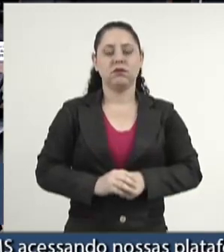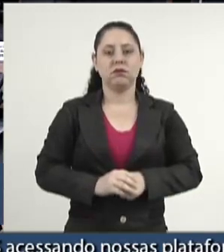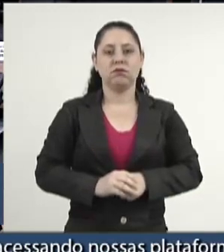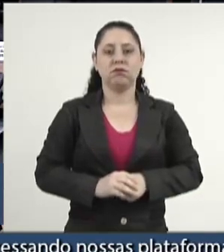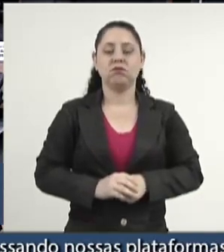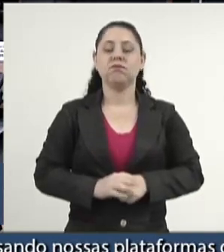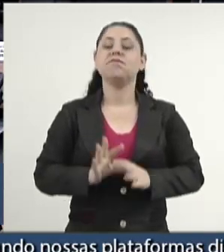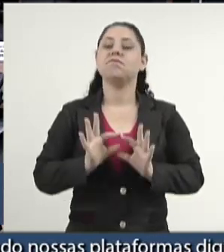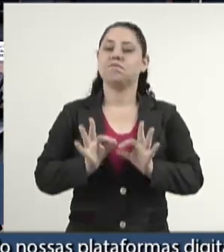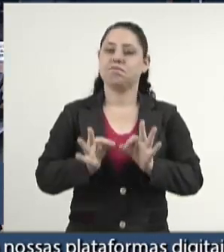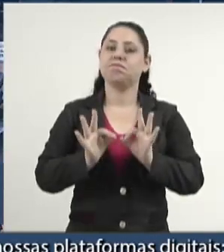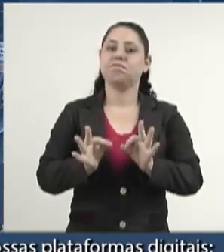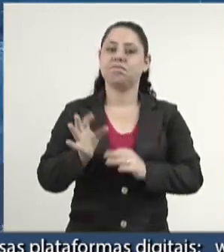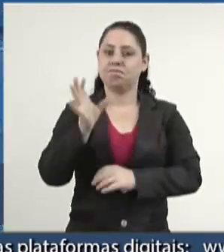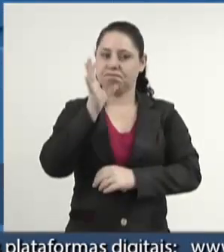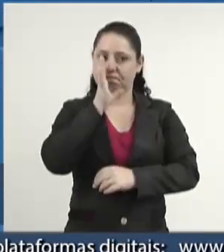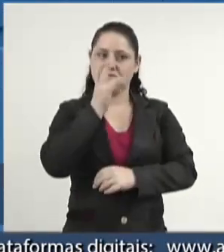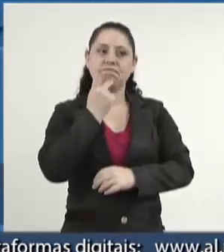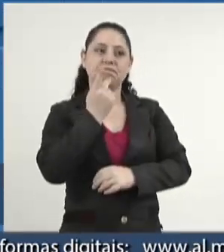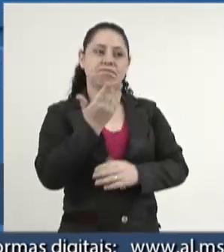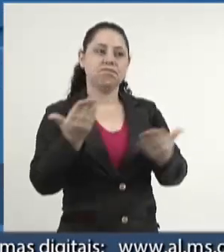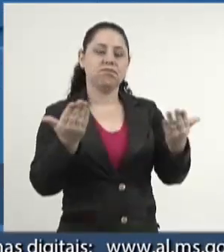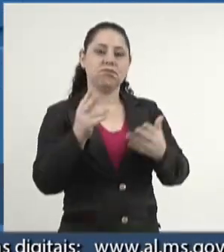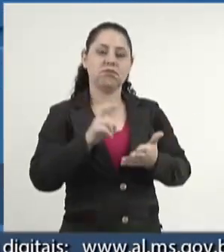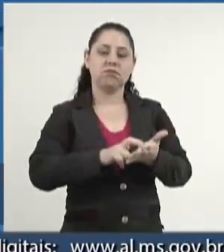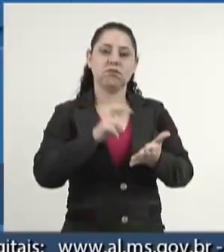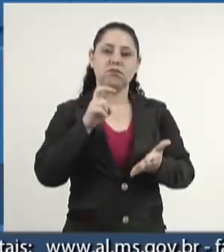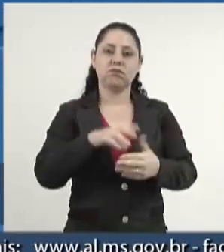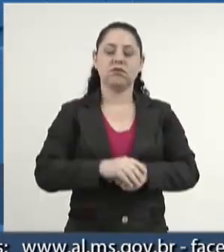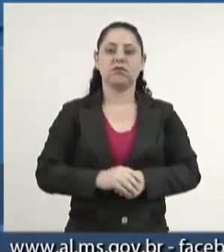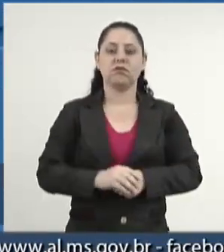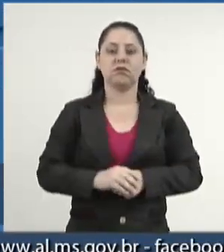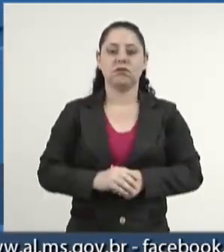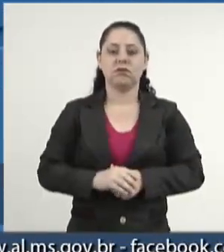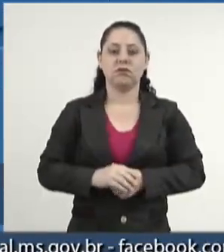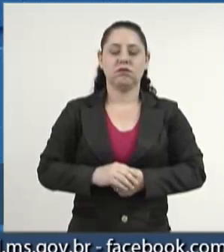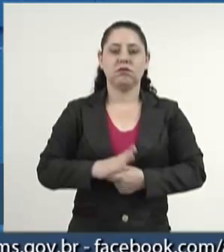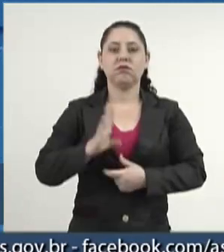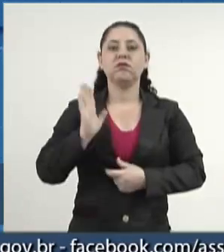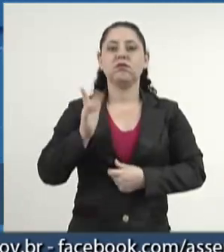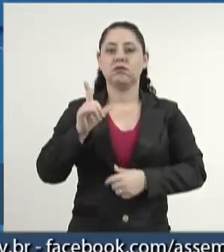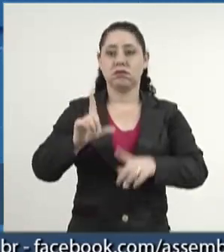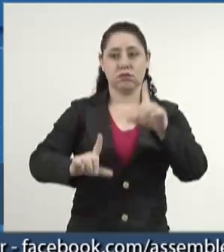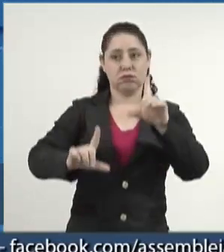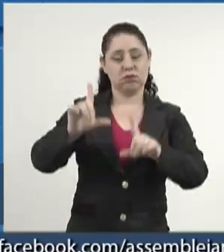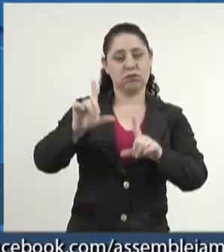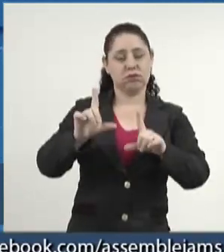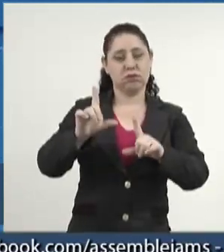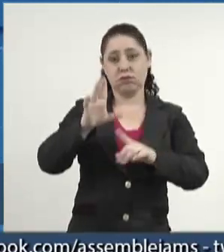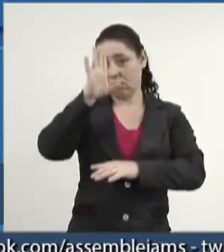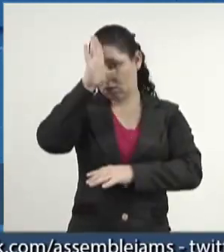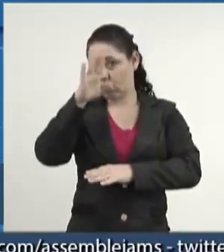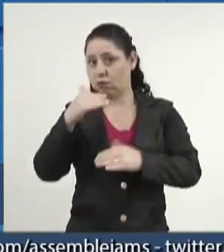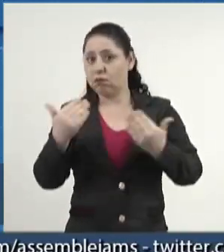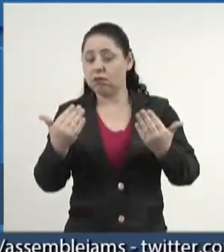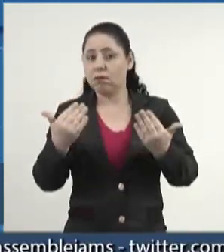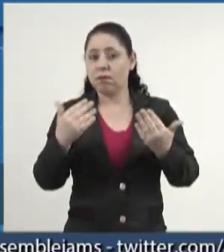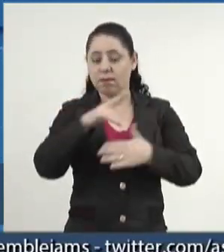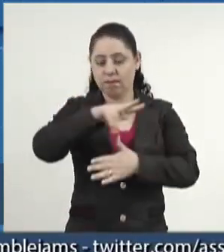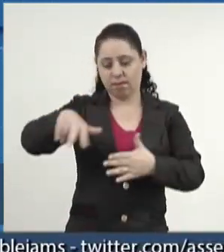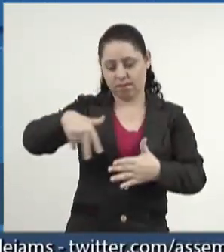que acompanhei vossa fala hoje pela manhã, já em rede de televisão, e principalmente acompanhando nessa